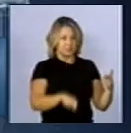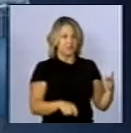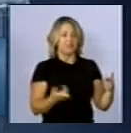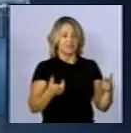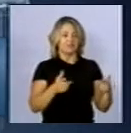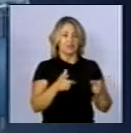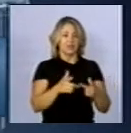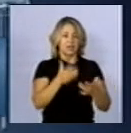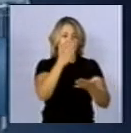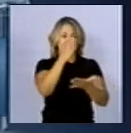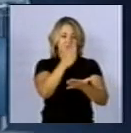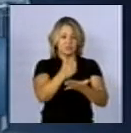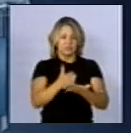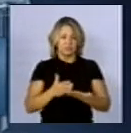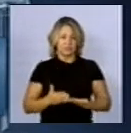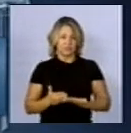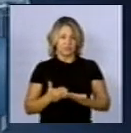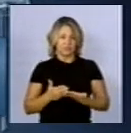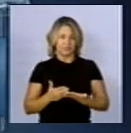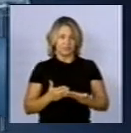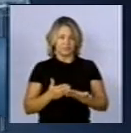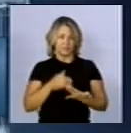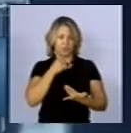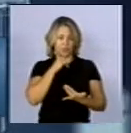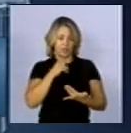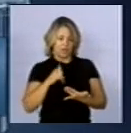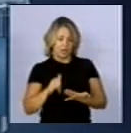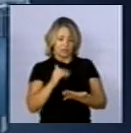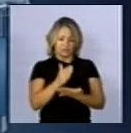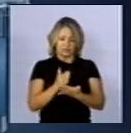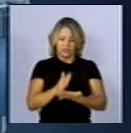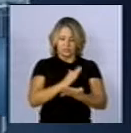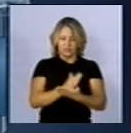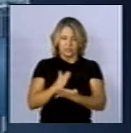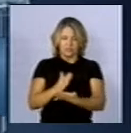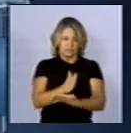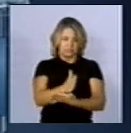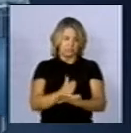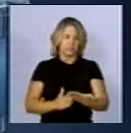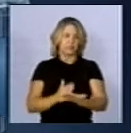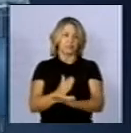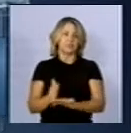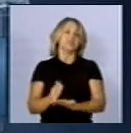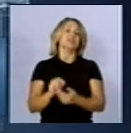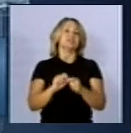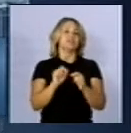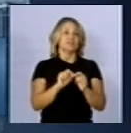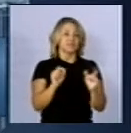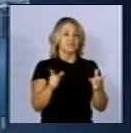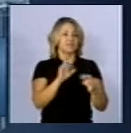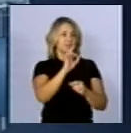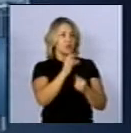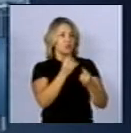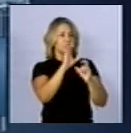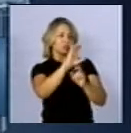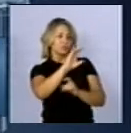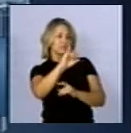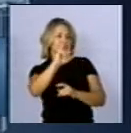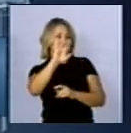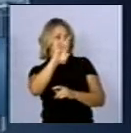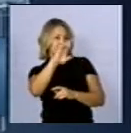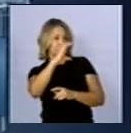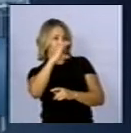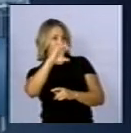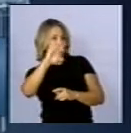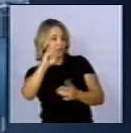divisão com a dada carga que precisa ser suprida vez de que se faça atendimento por um circuito apenas que se faça por dois